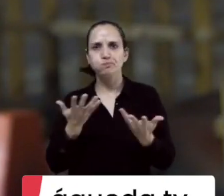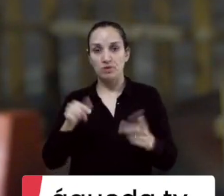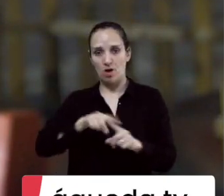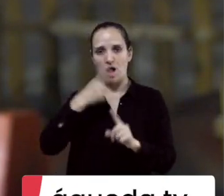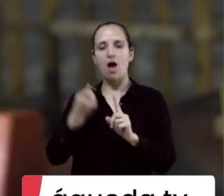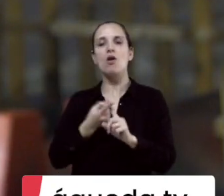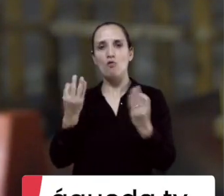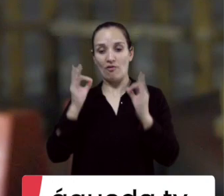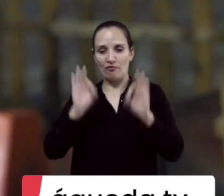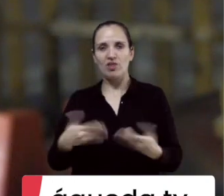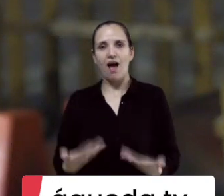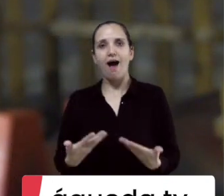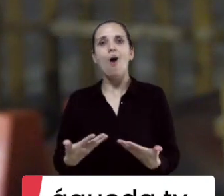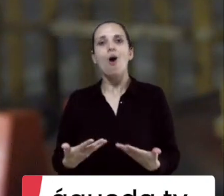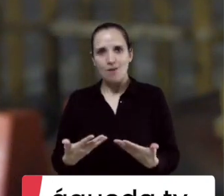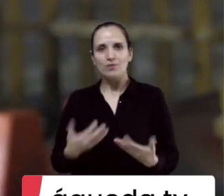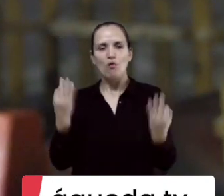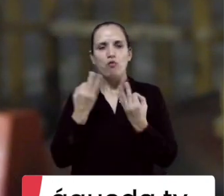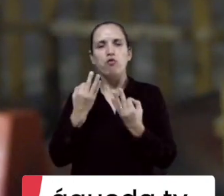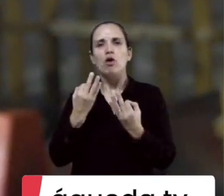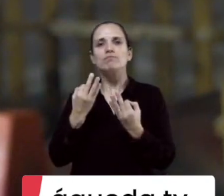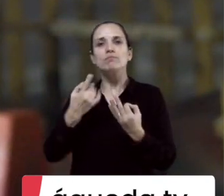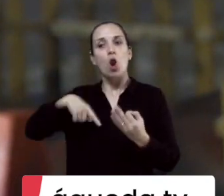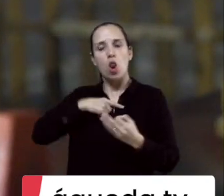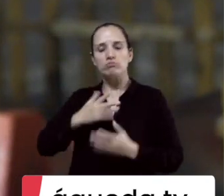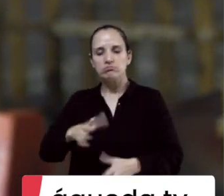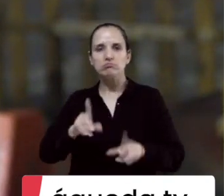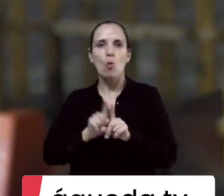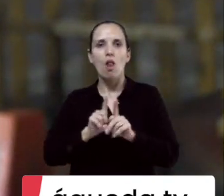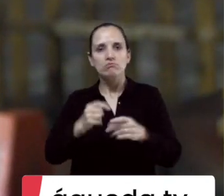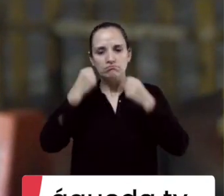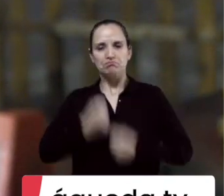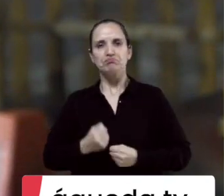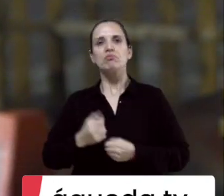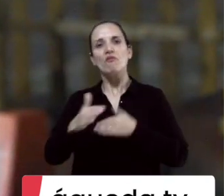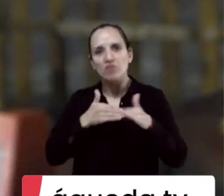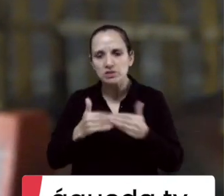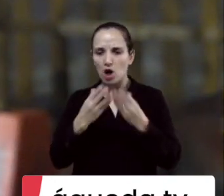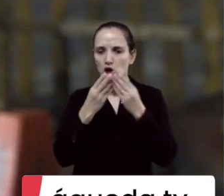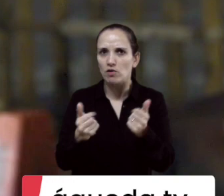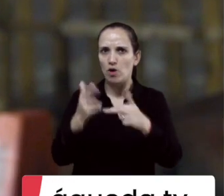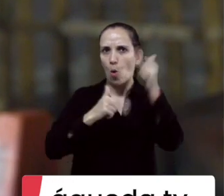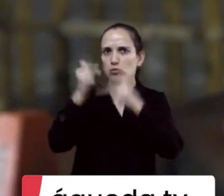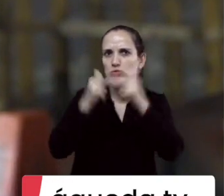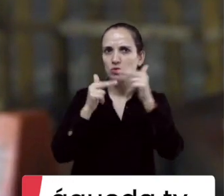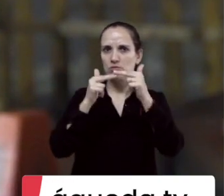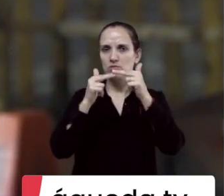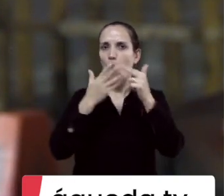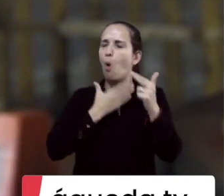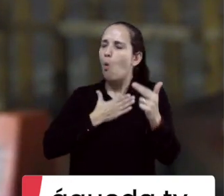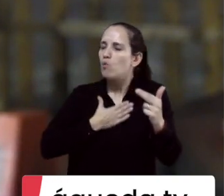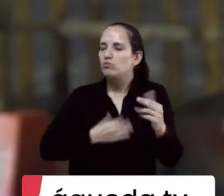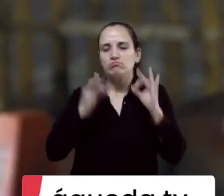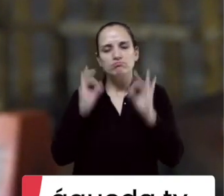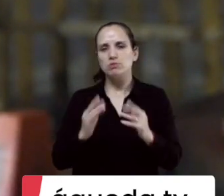ano, que agora termina, estivemos, como tem sido o nosso compromisso, a resolver, a fazer e a construir. Gostamos de